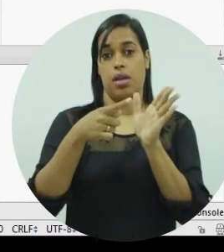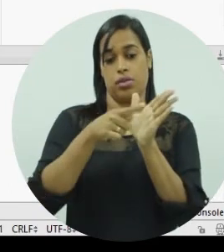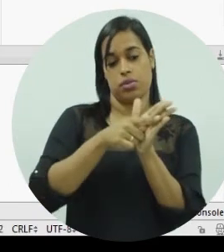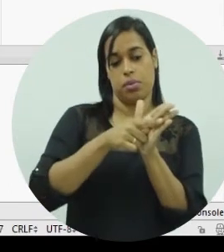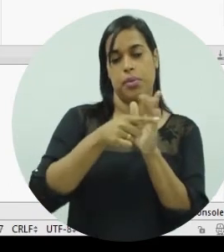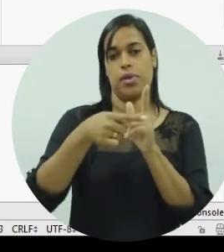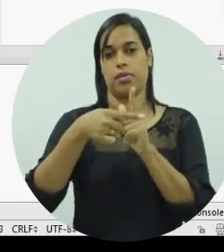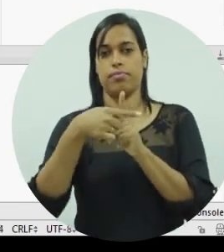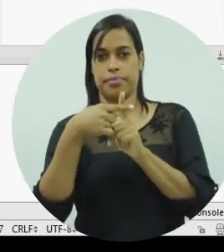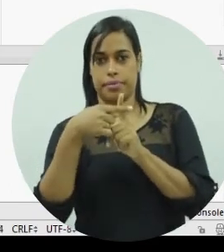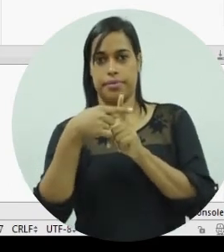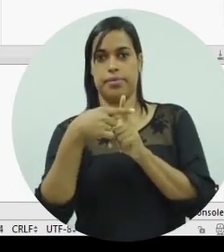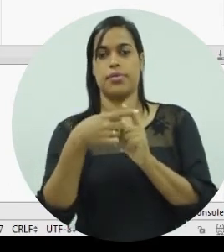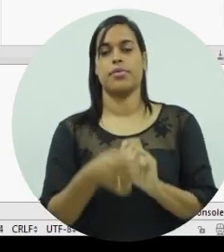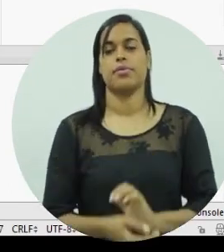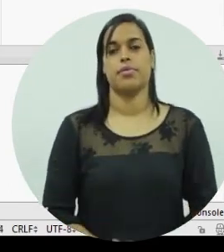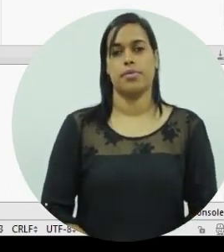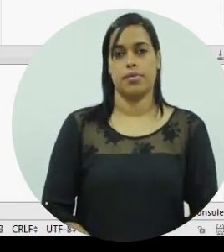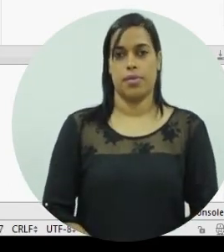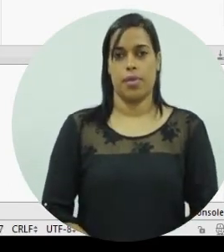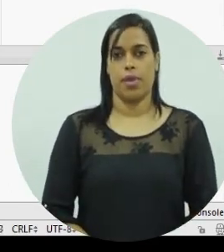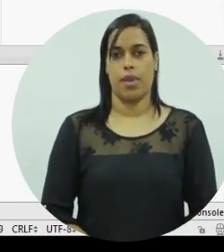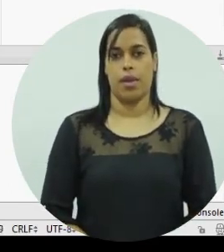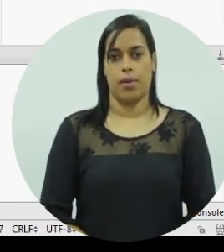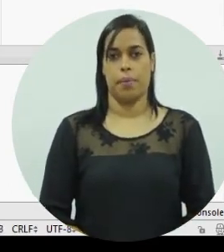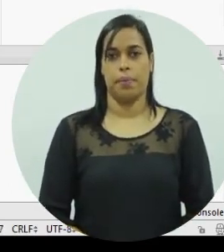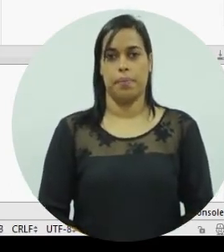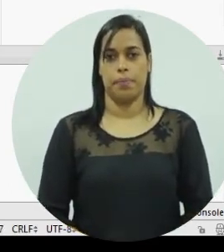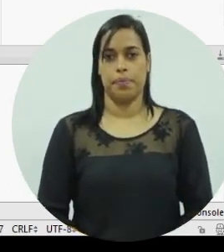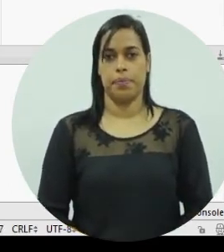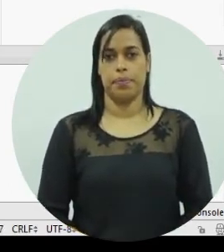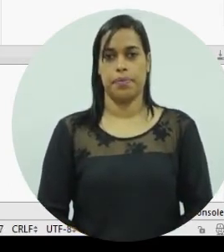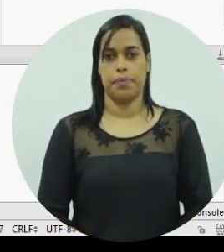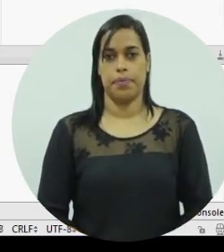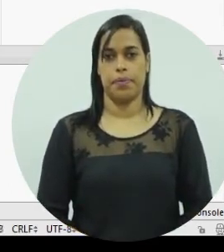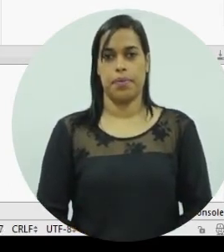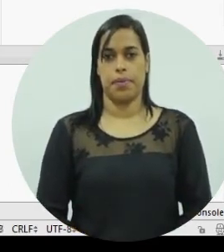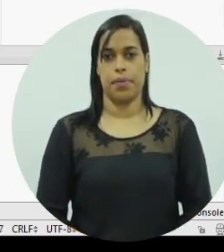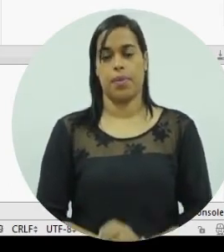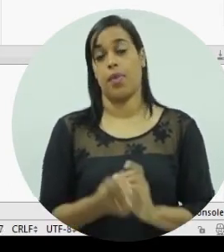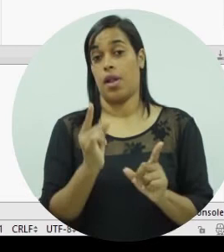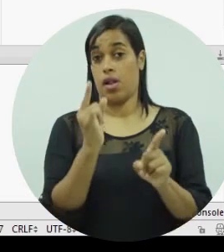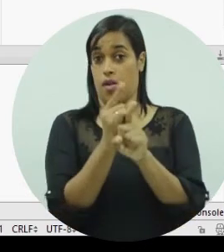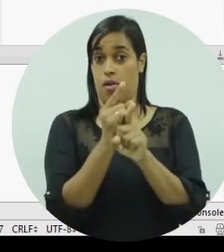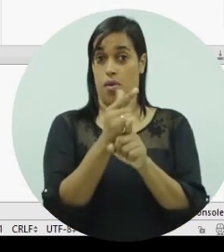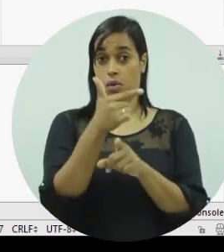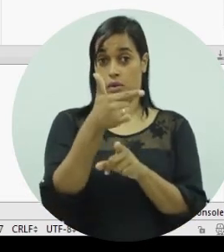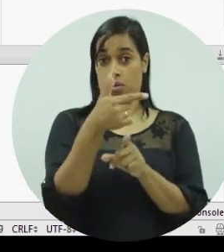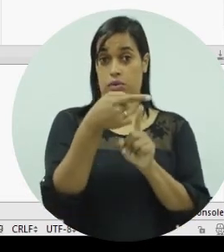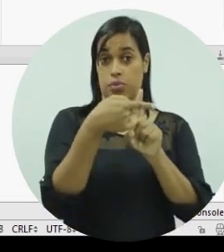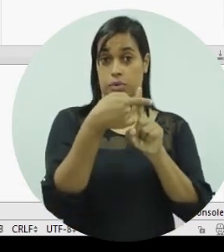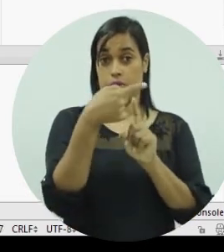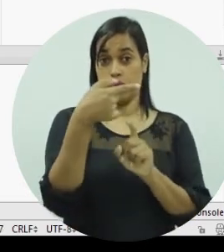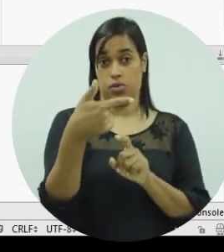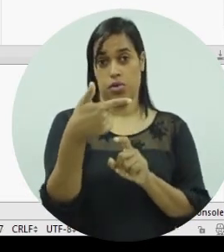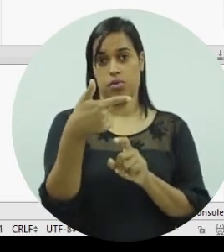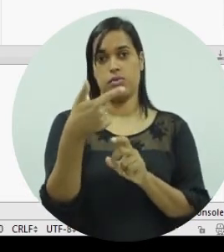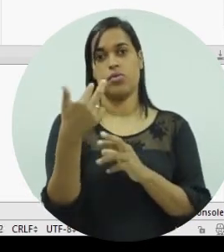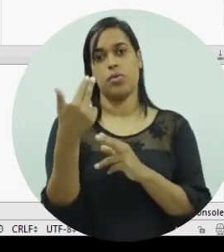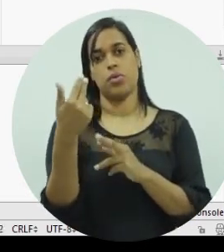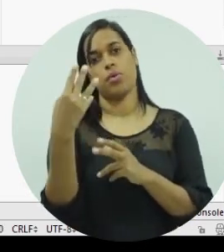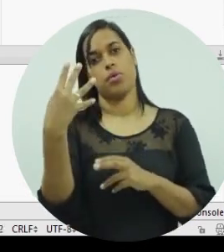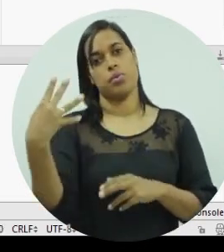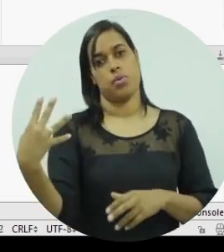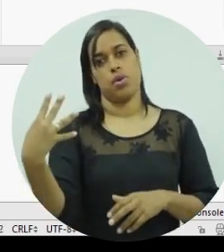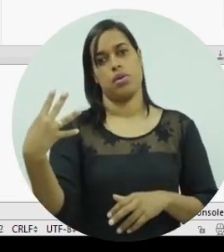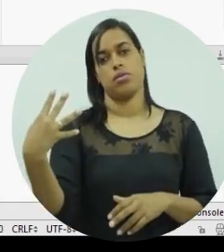a soma e a subtração. Ele encontra aqui o 2 mais 2 e executa. Então,